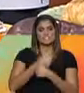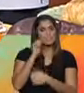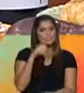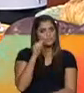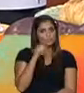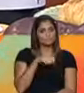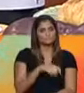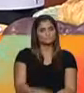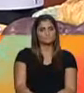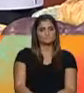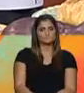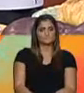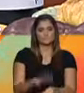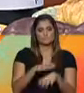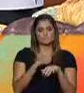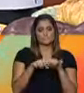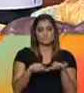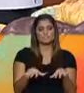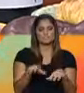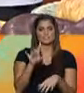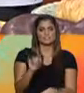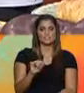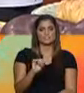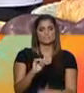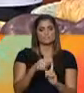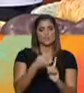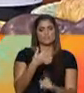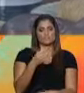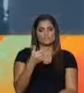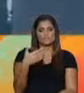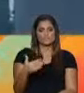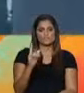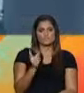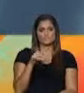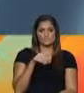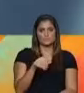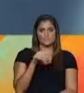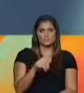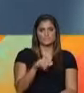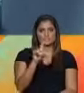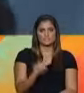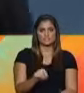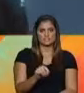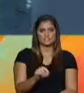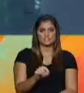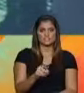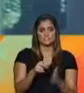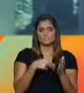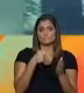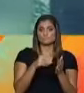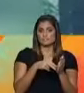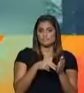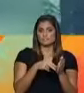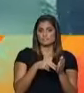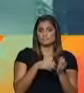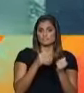Vinho. Como, devido à pandemia, passou também para 2021 e, portanto, vai haver celebrações.